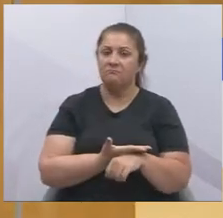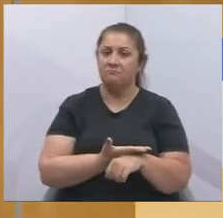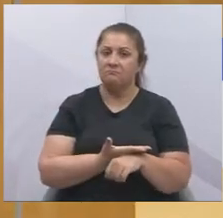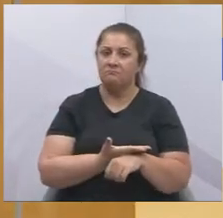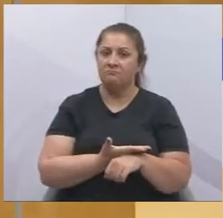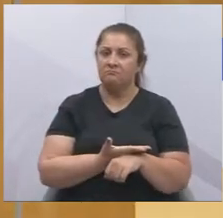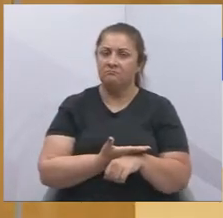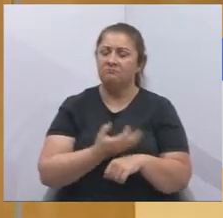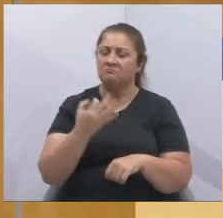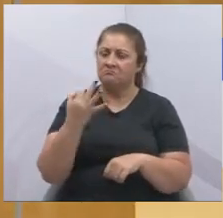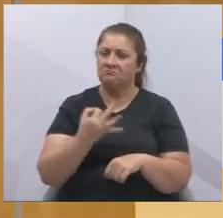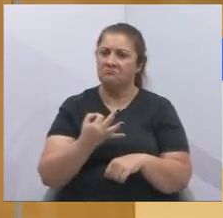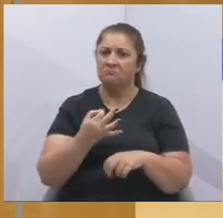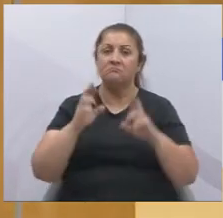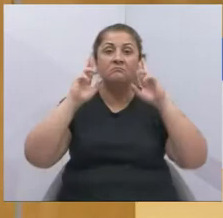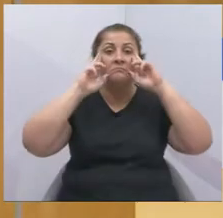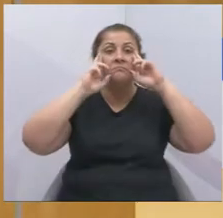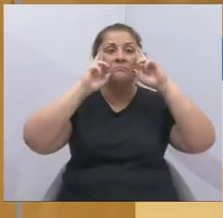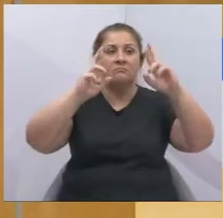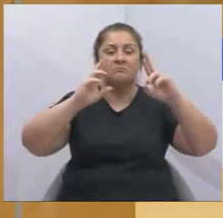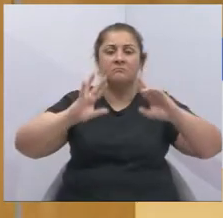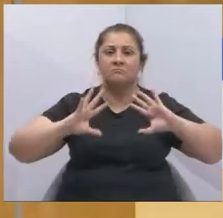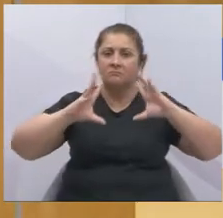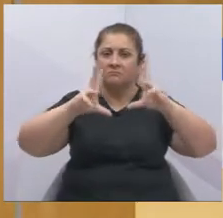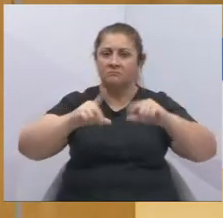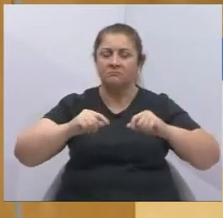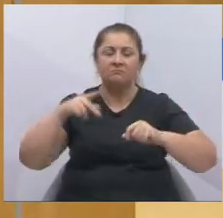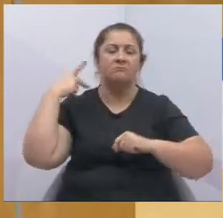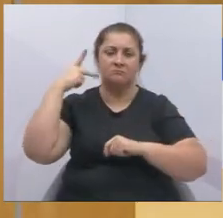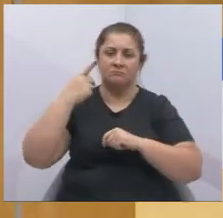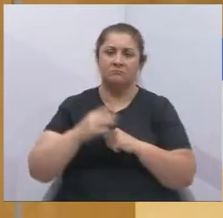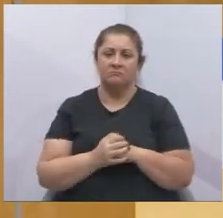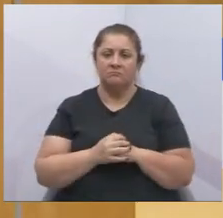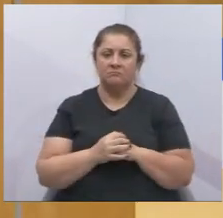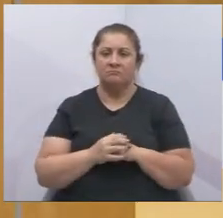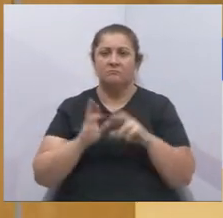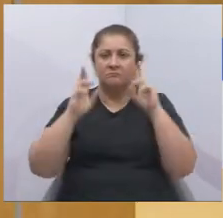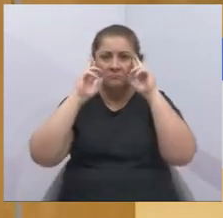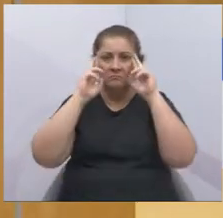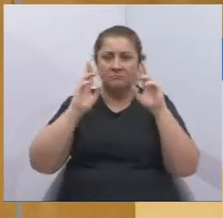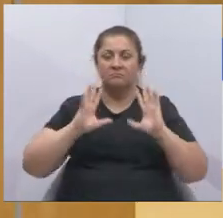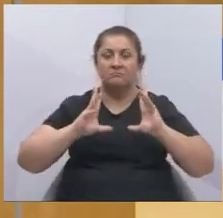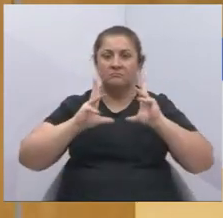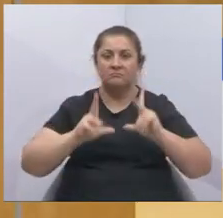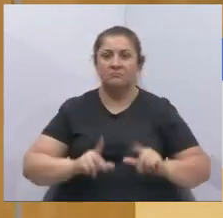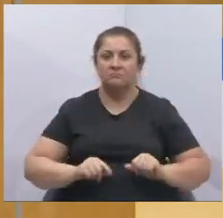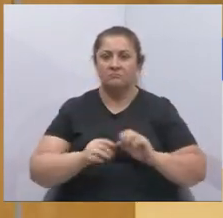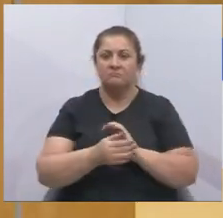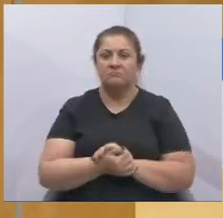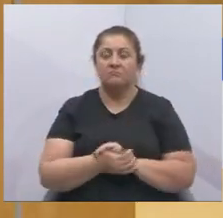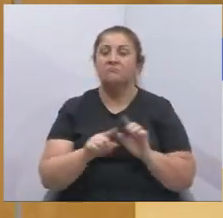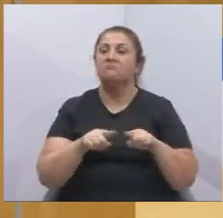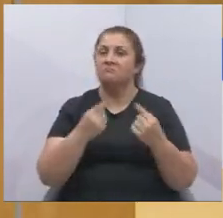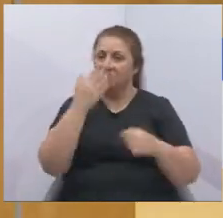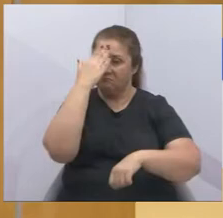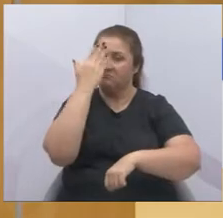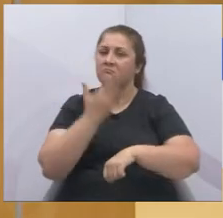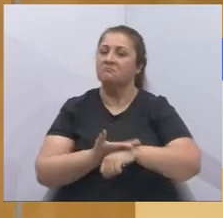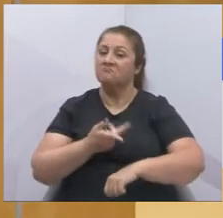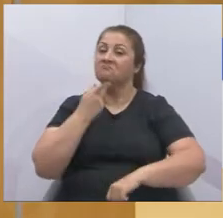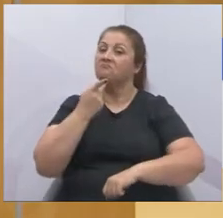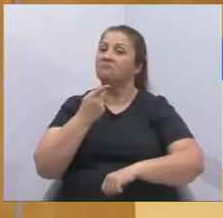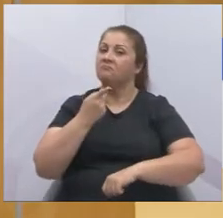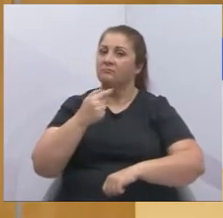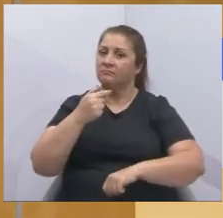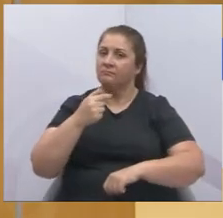Eu tenho certeza, respeito todos os nobres pares dessa casa, respeito todos, mas eu tenho certeza do que eu vou falar